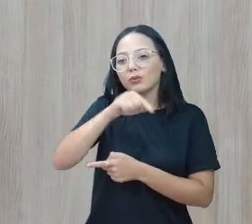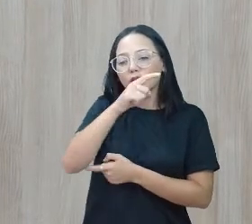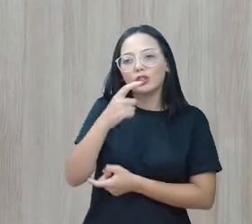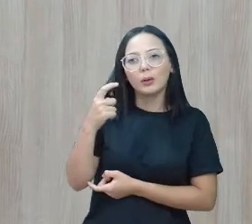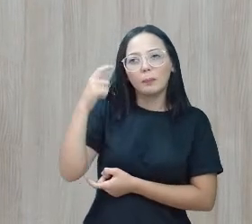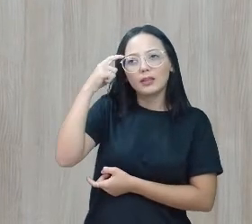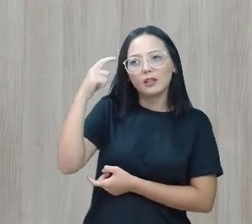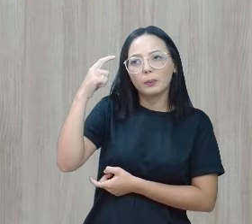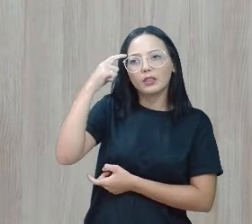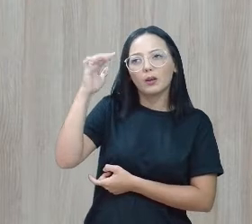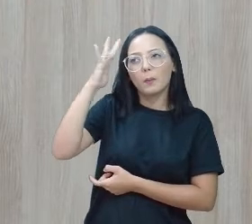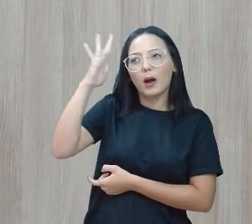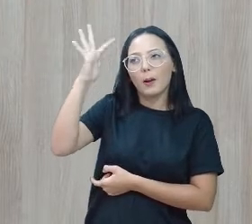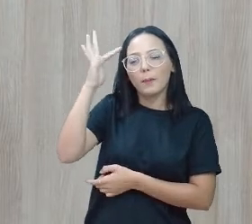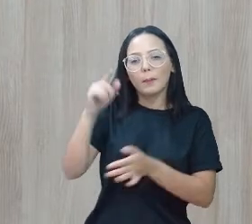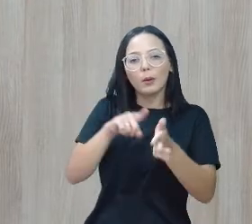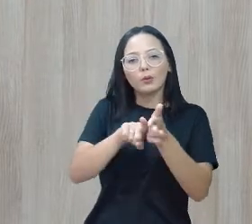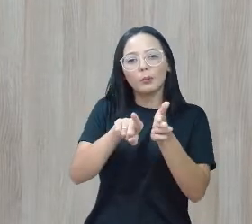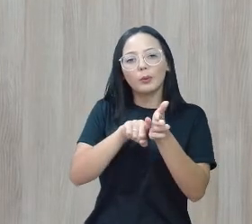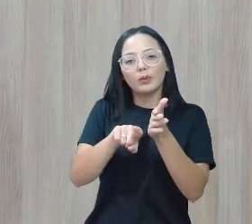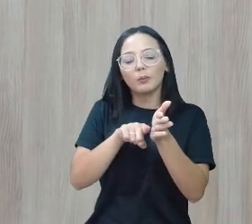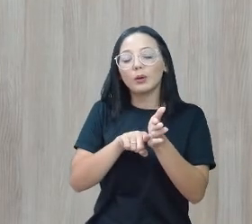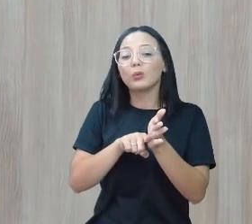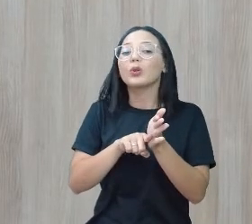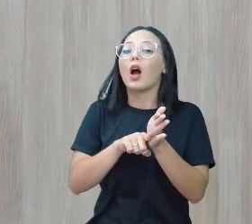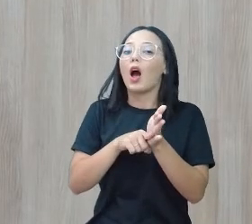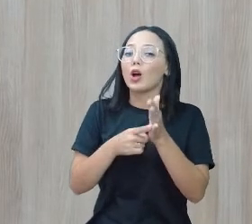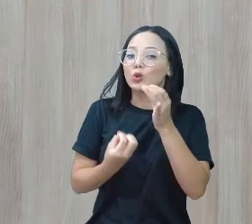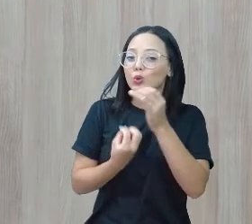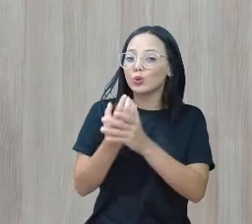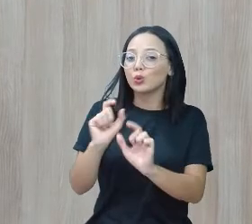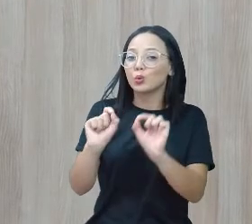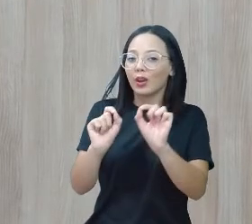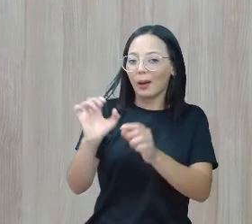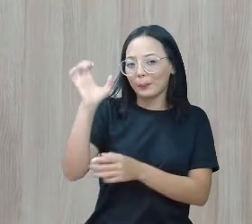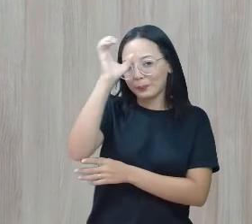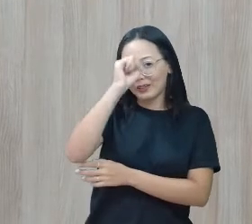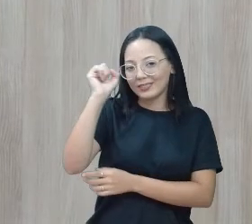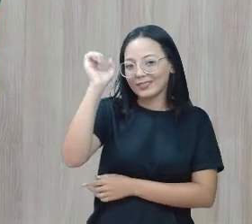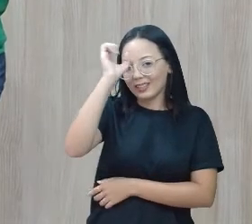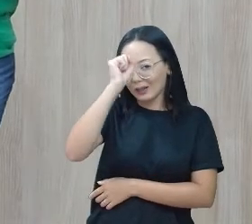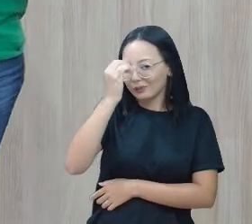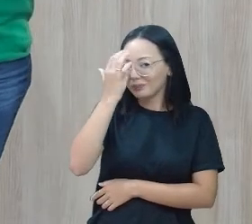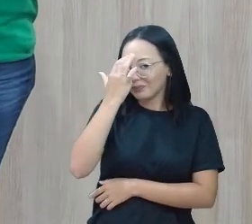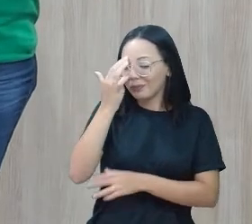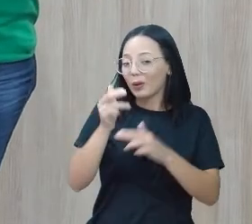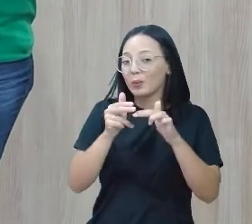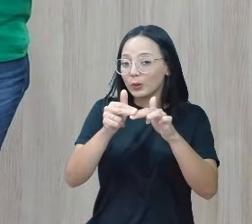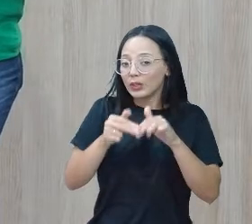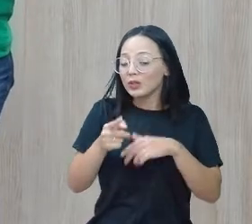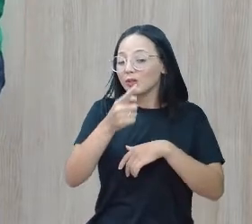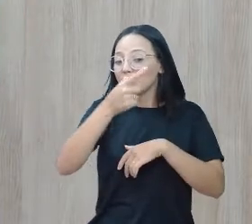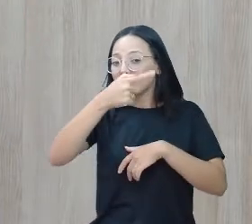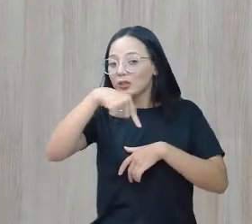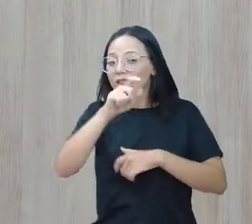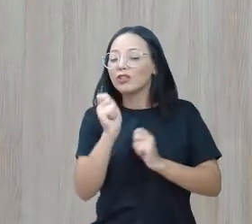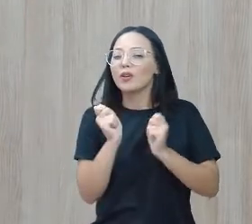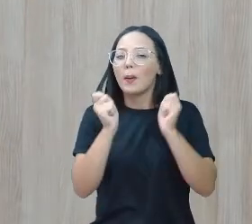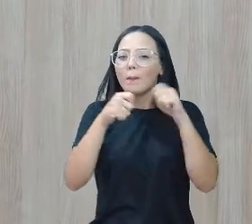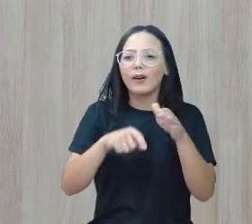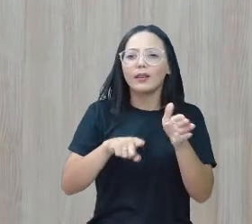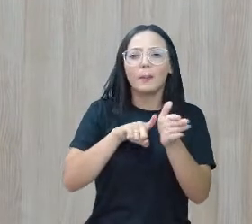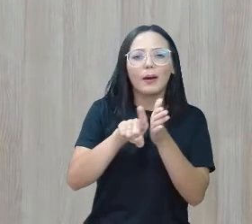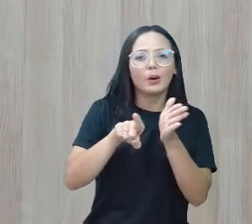desse questionamento, dessa pergunta, que surge o aprendizado, pessoal. Então, vocês podem perguntar, tá?